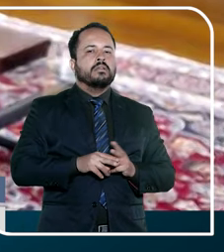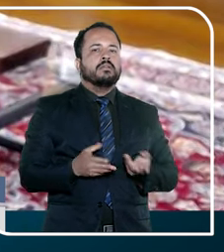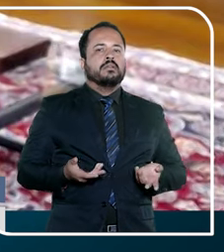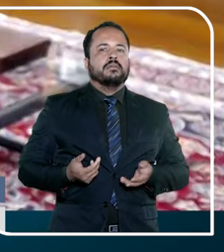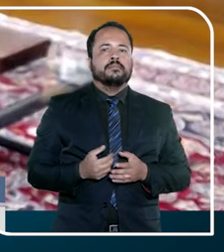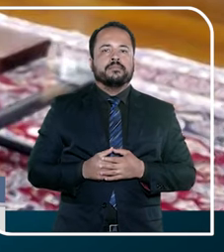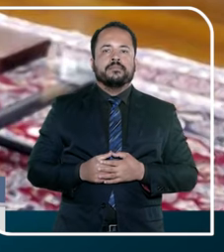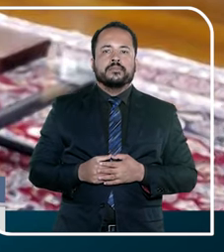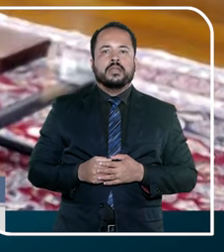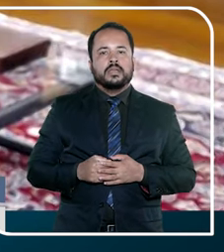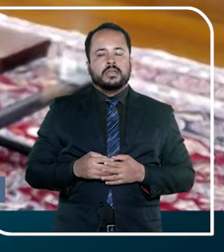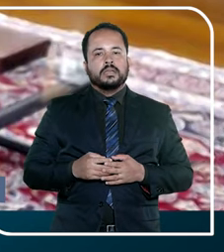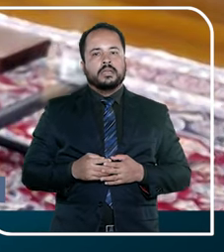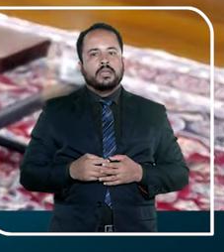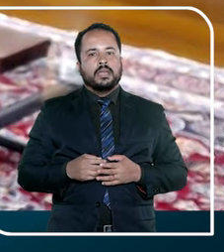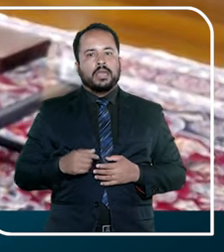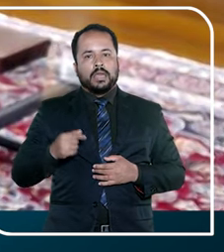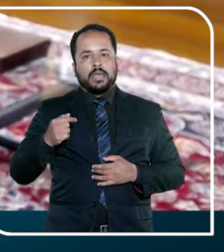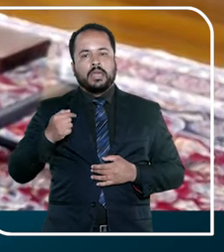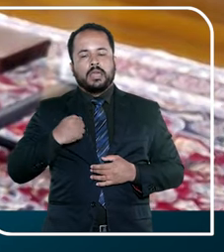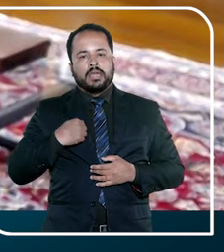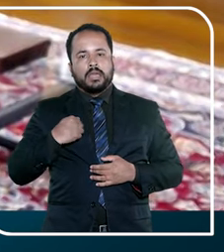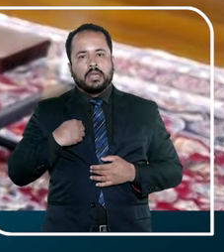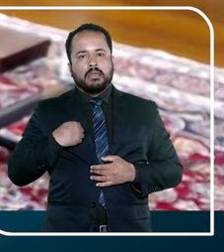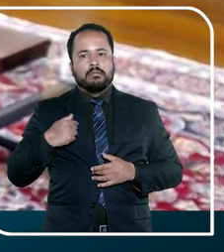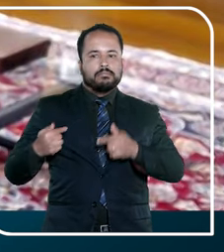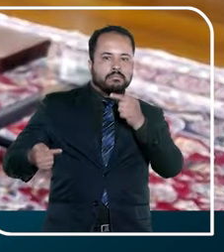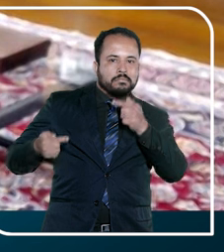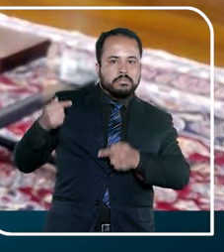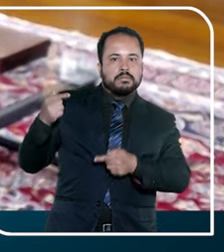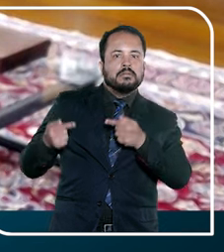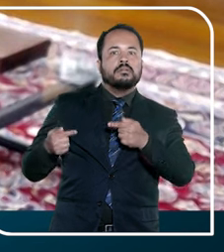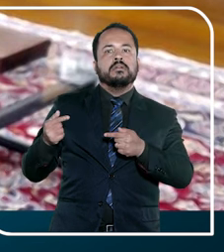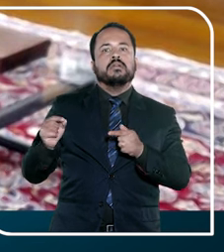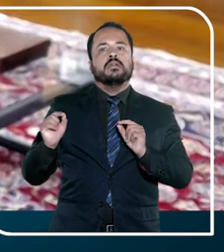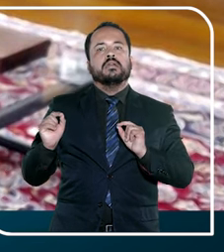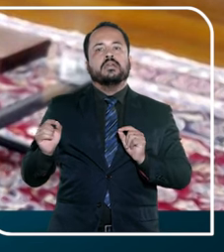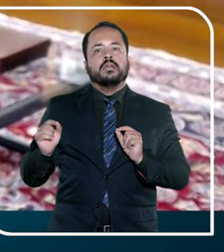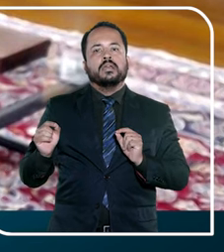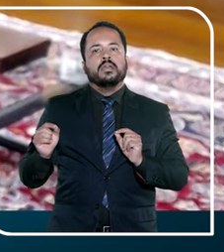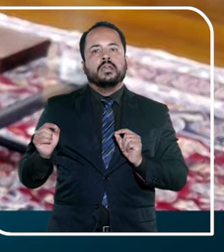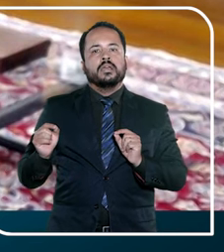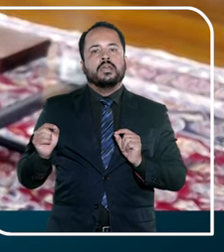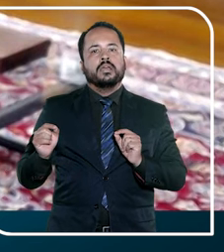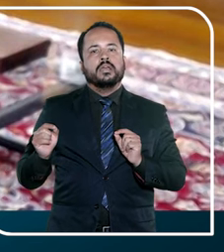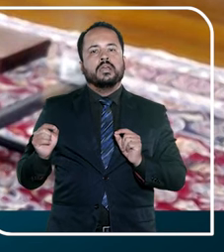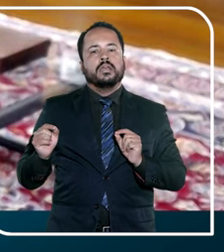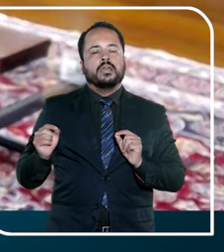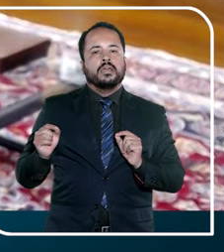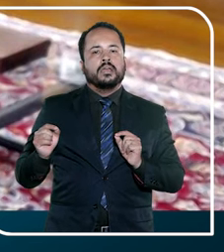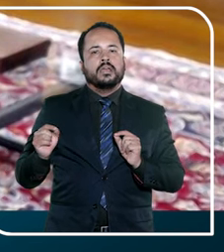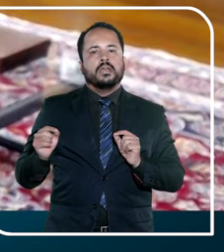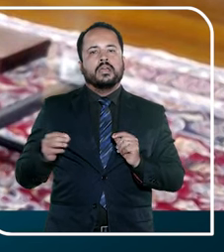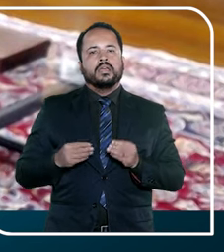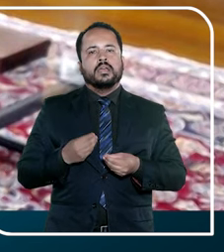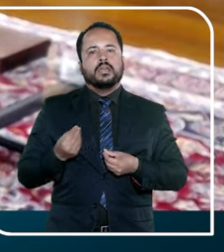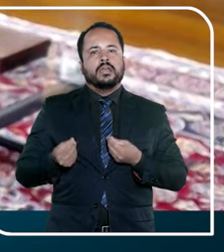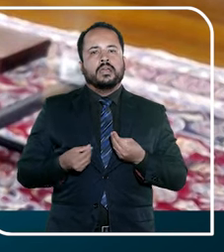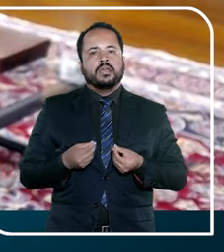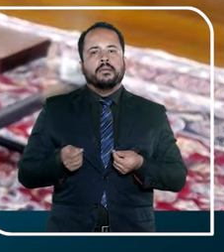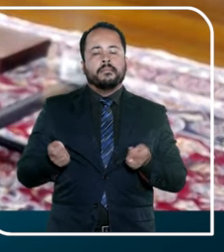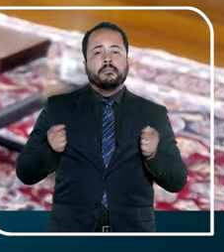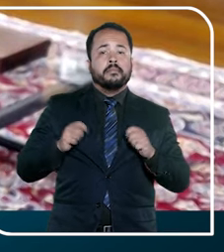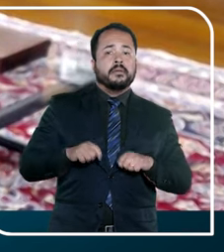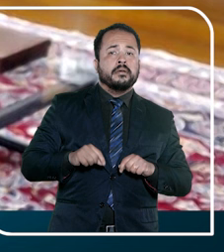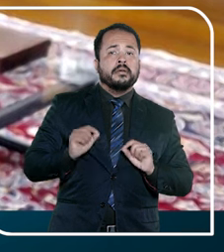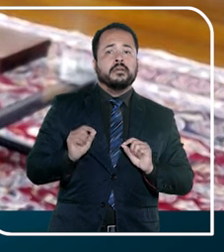eh tem sido ida Especialmente na na possível né ou